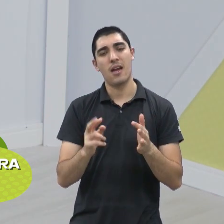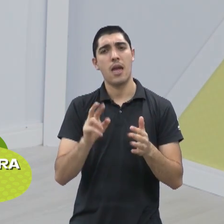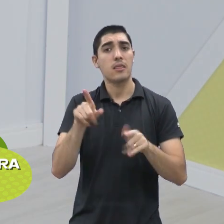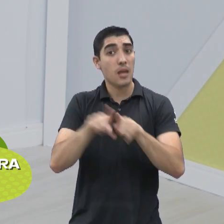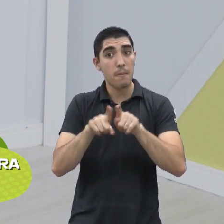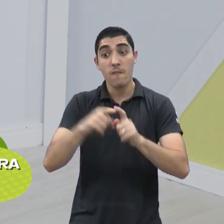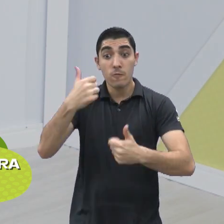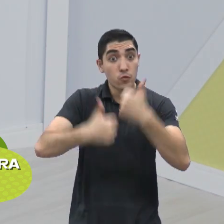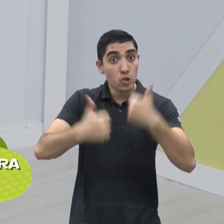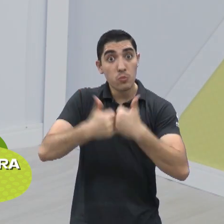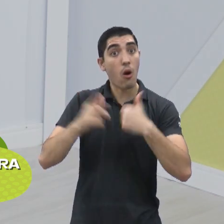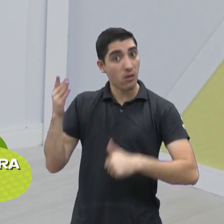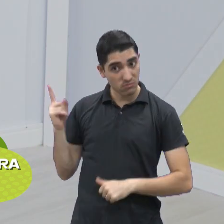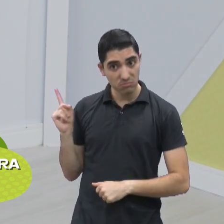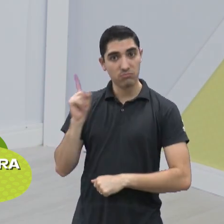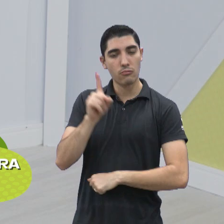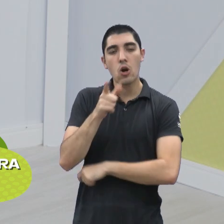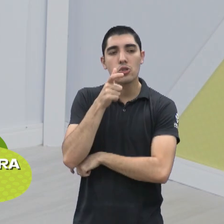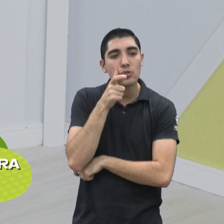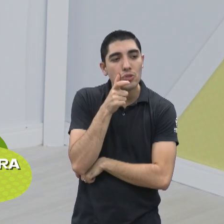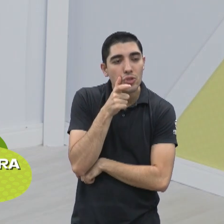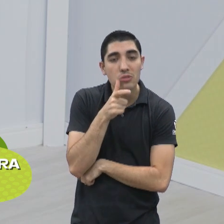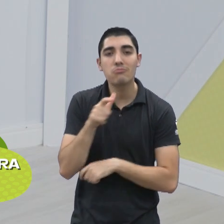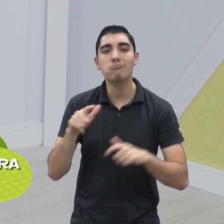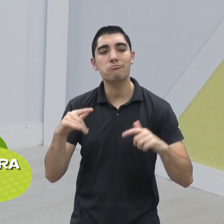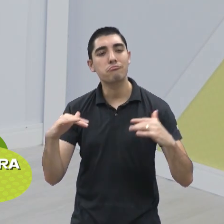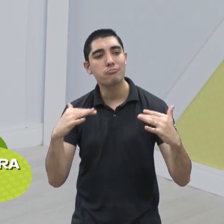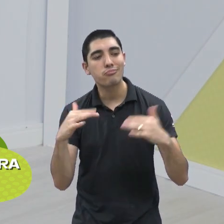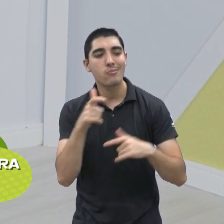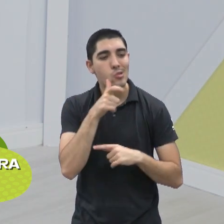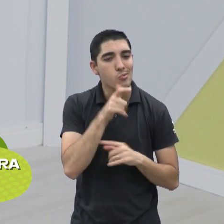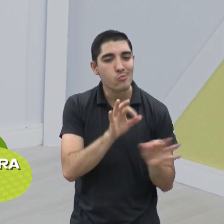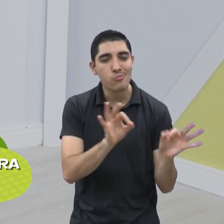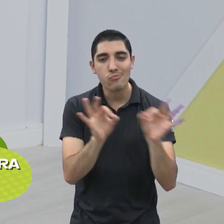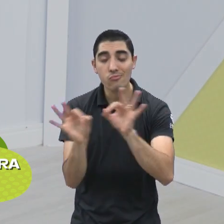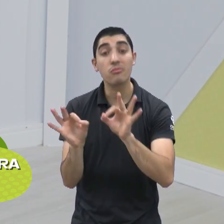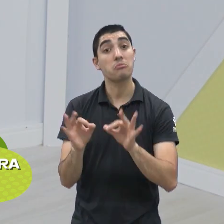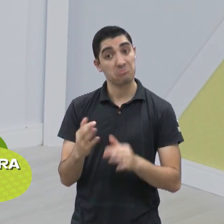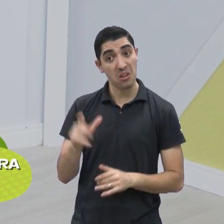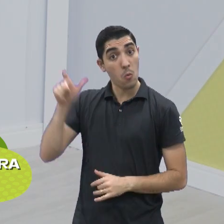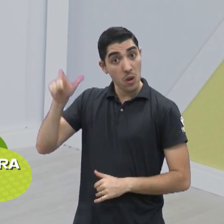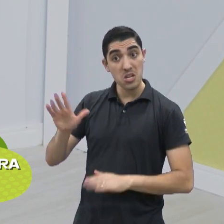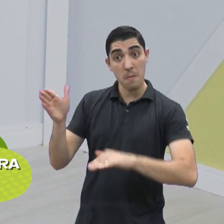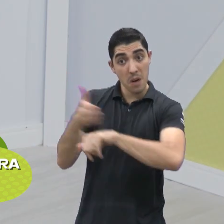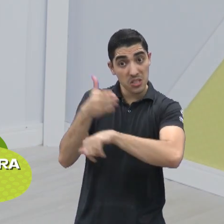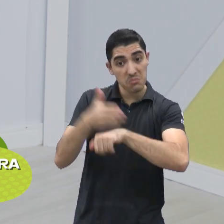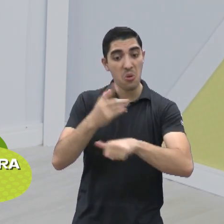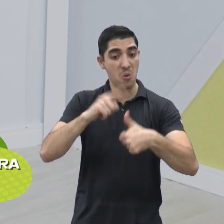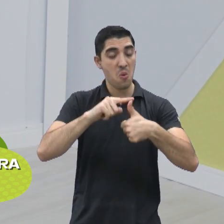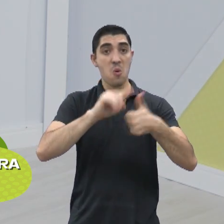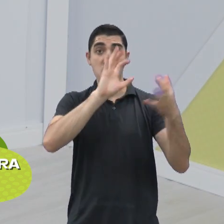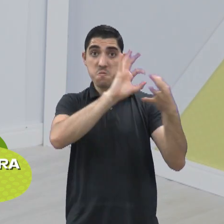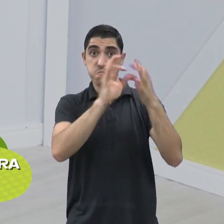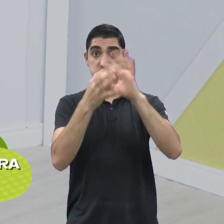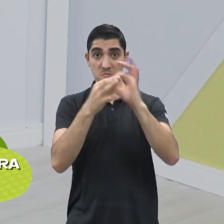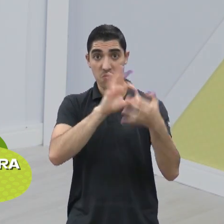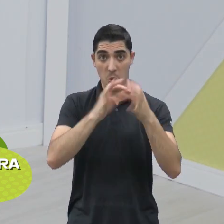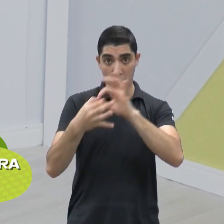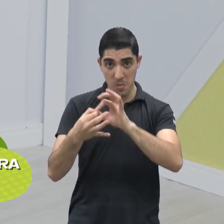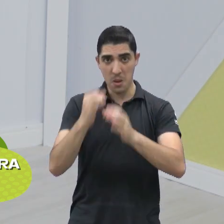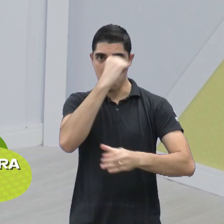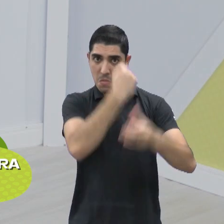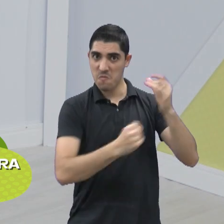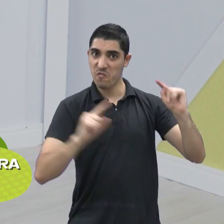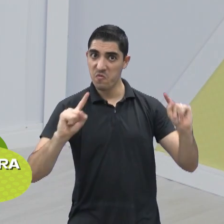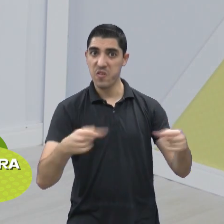uma referência realmente, não é à toa que ele participou de momentos marcantes do esporte, como uma final olímpica de basquete e também o jogo de despedida